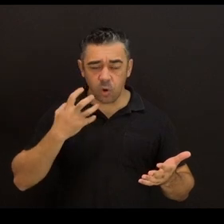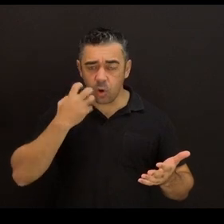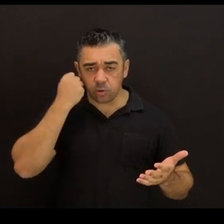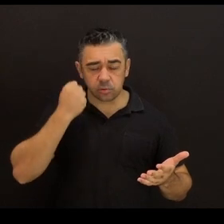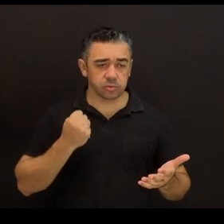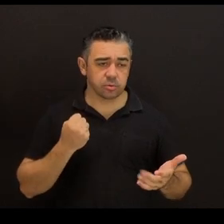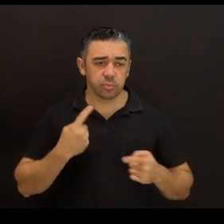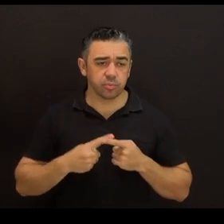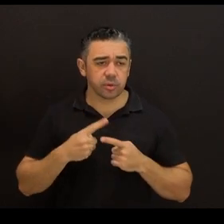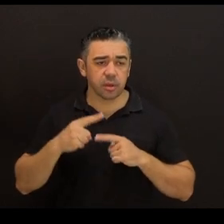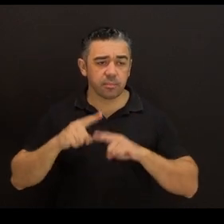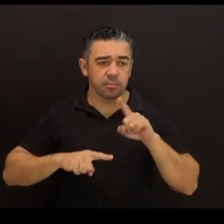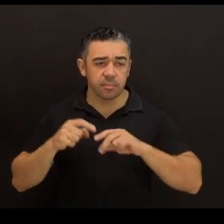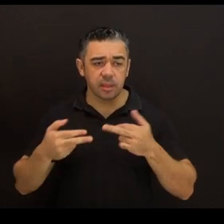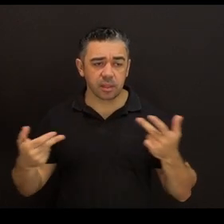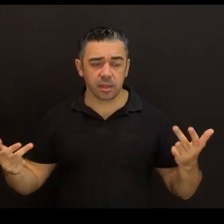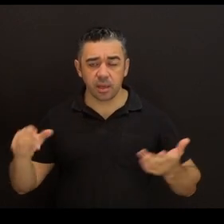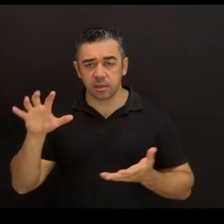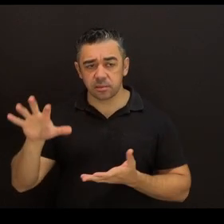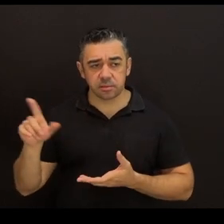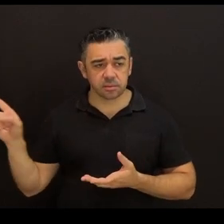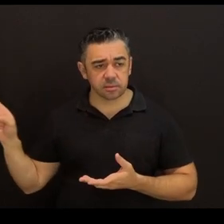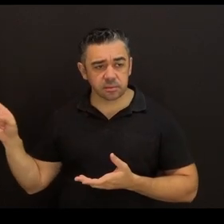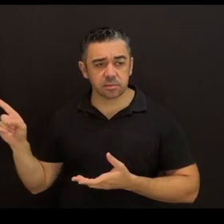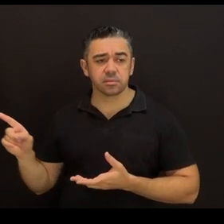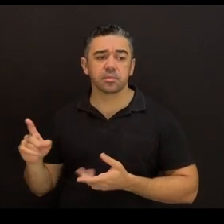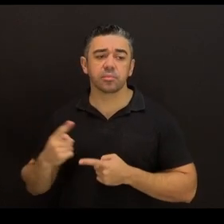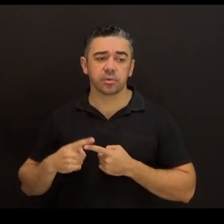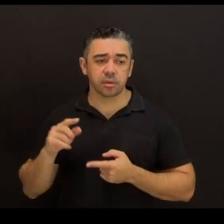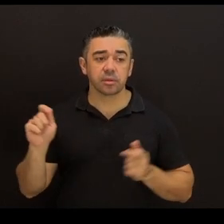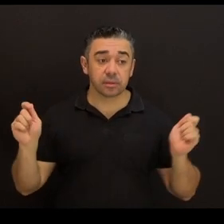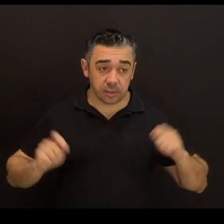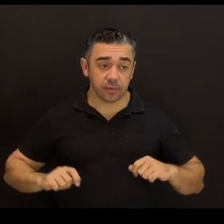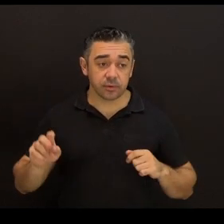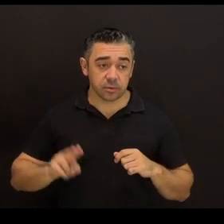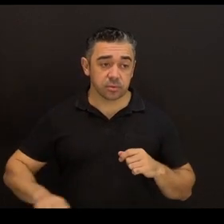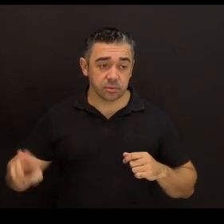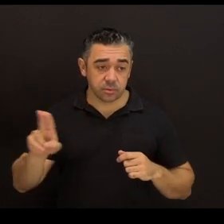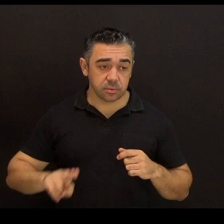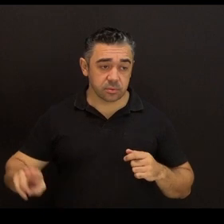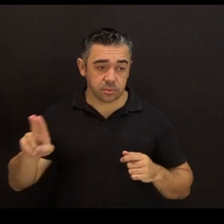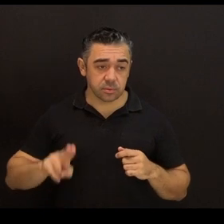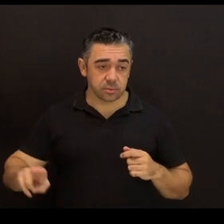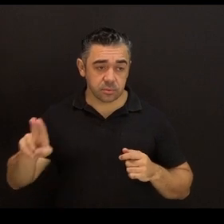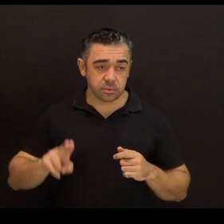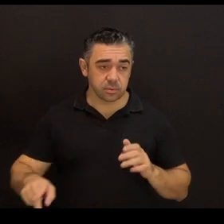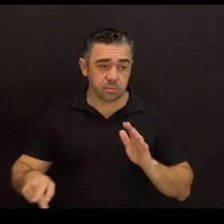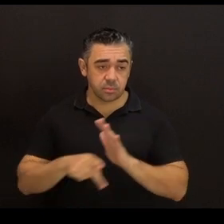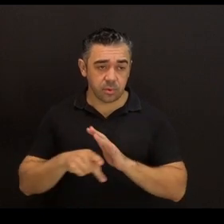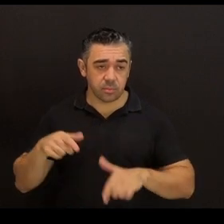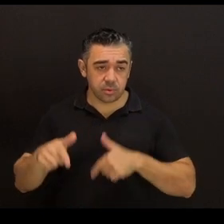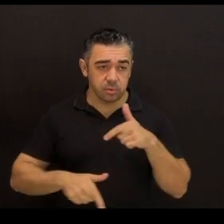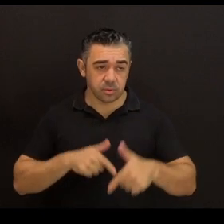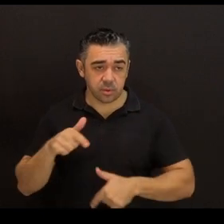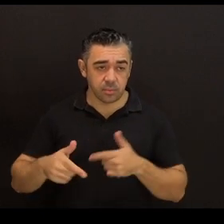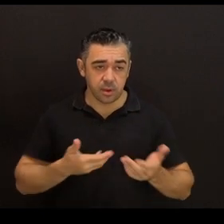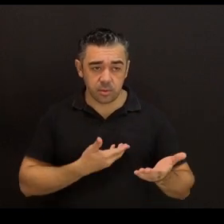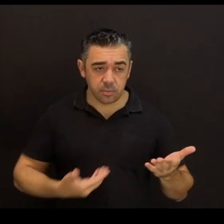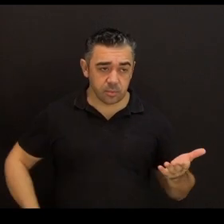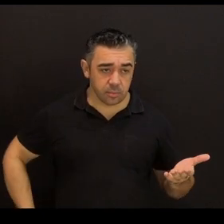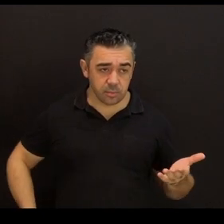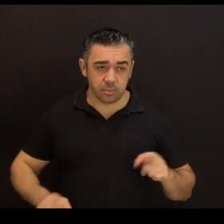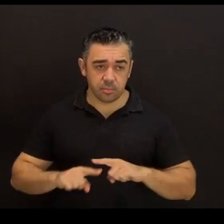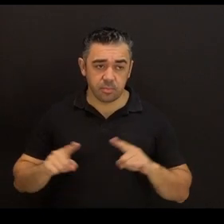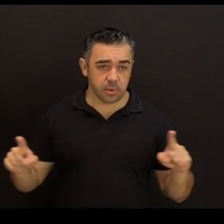estavam lá sendo que podiam estar sendo utilizados deveriam estar sendo utilizados a bem do serviço público mas